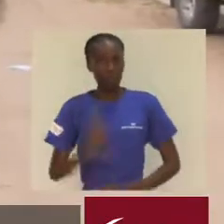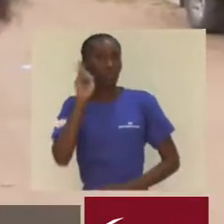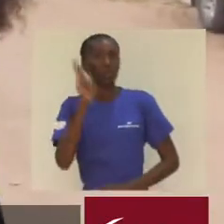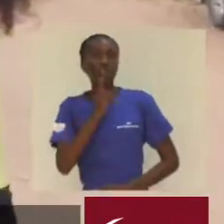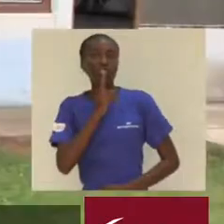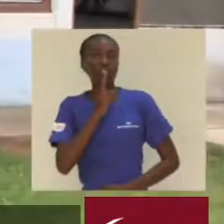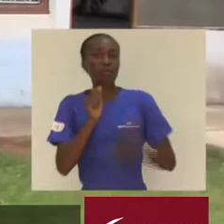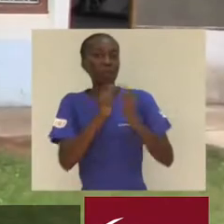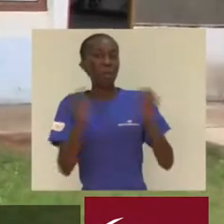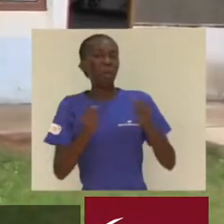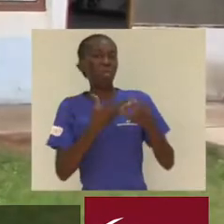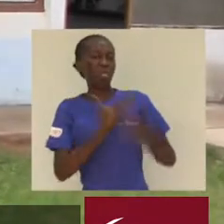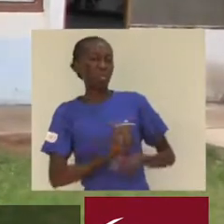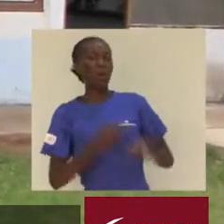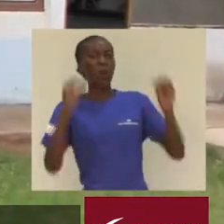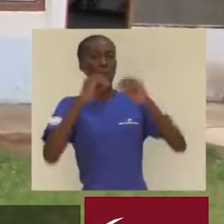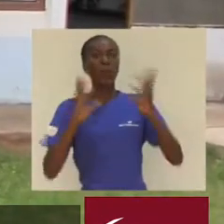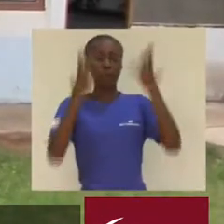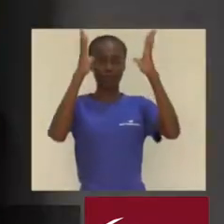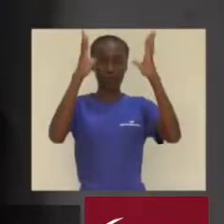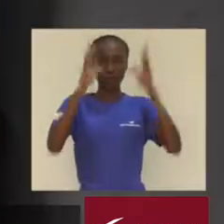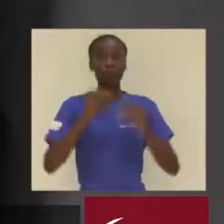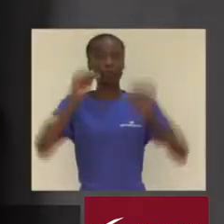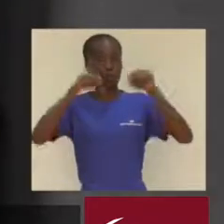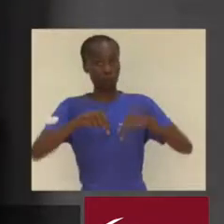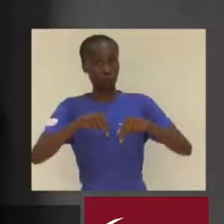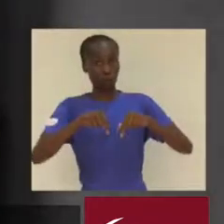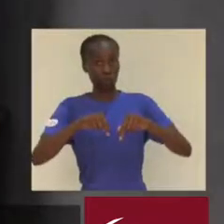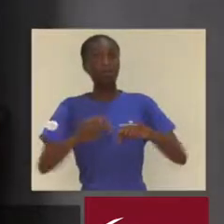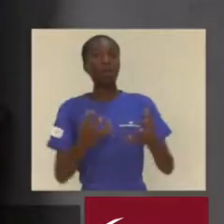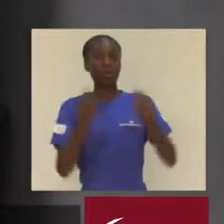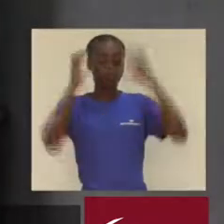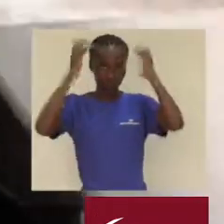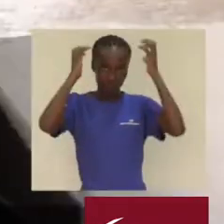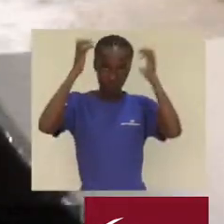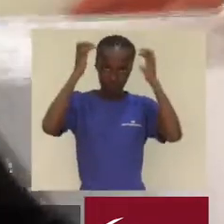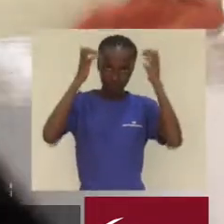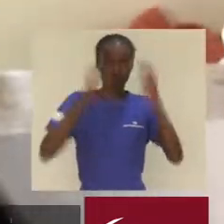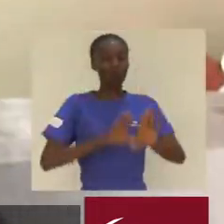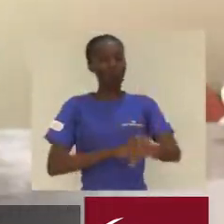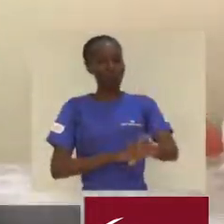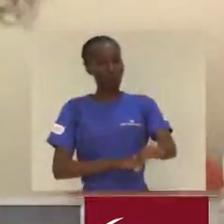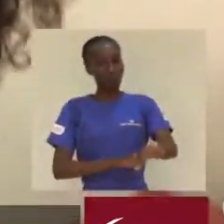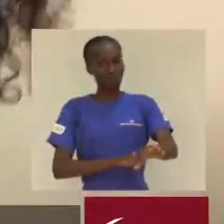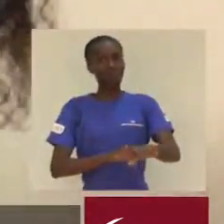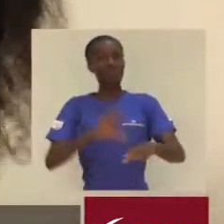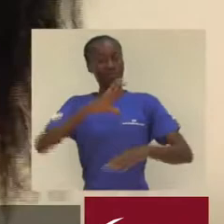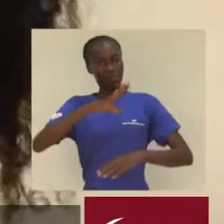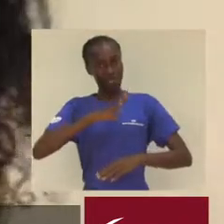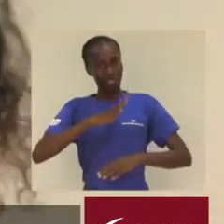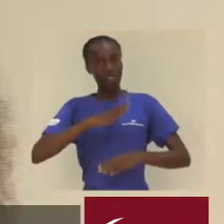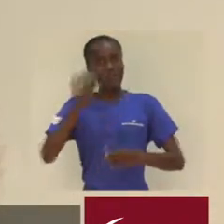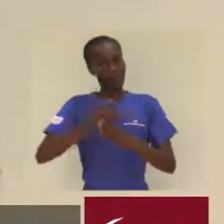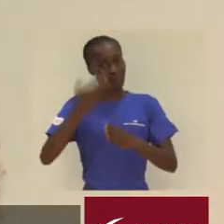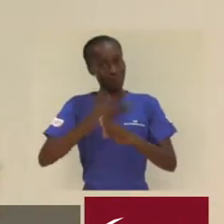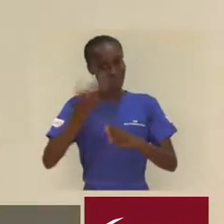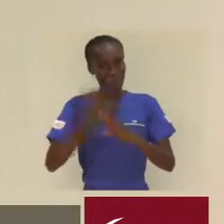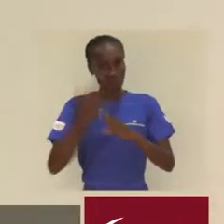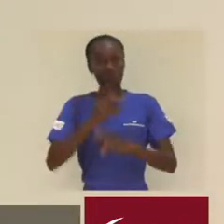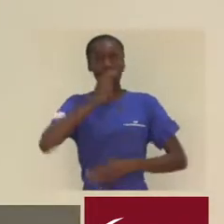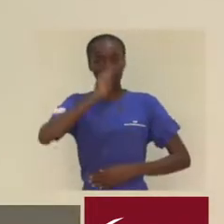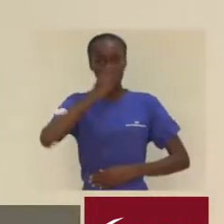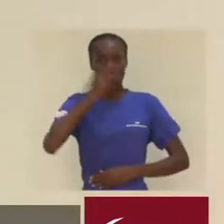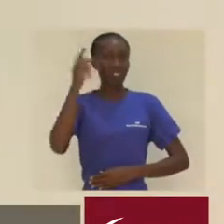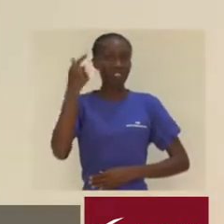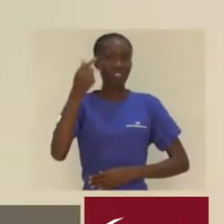deficiência auditiva e não se deixou abater pelos obstáculos da vida. Hoje, é cabeleireira, costureira, está a receber